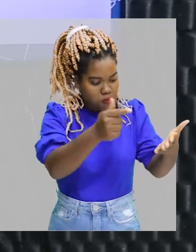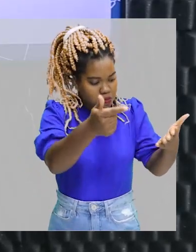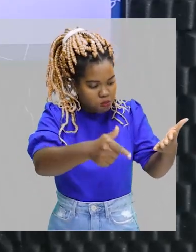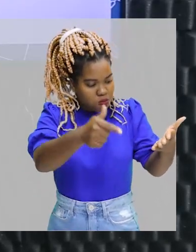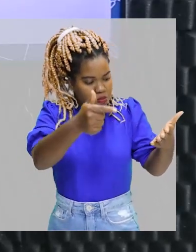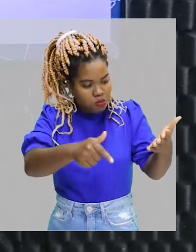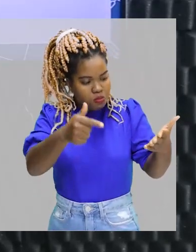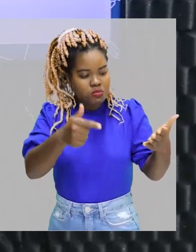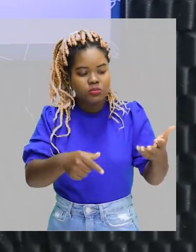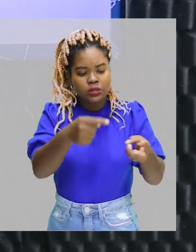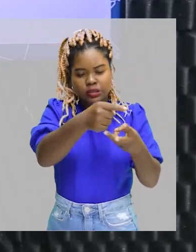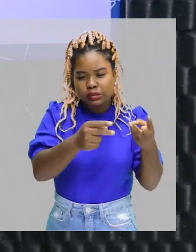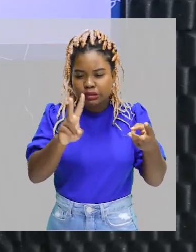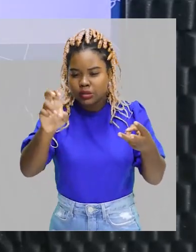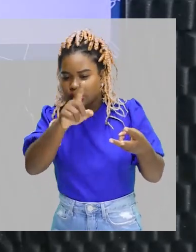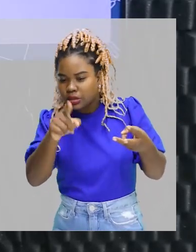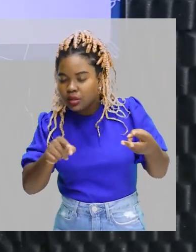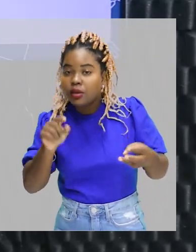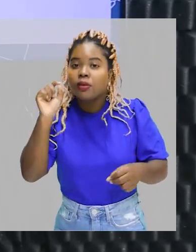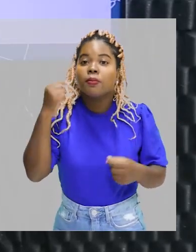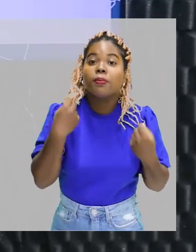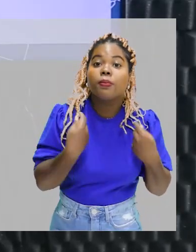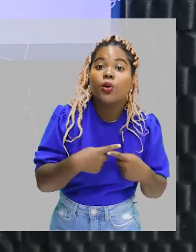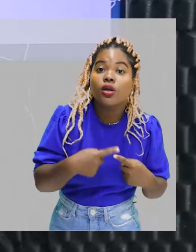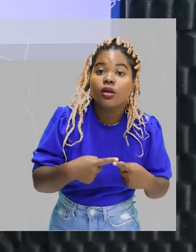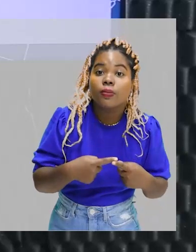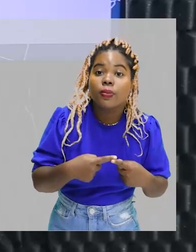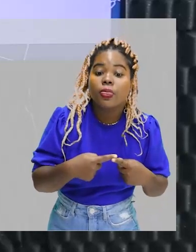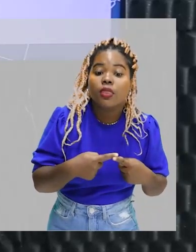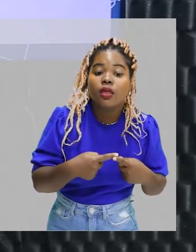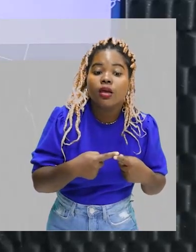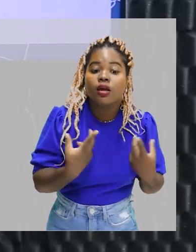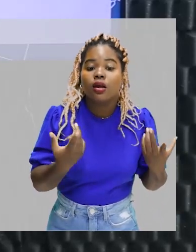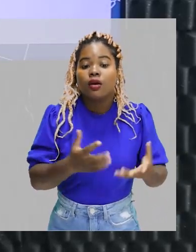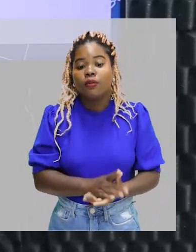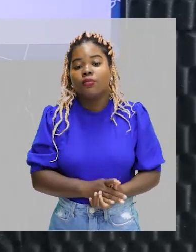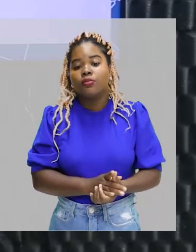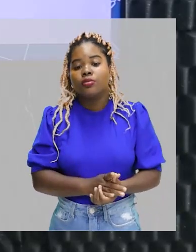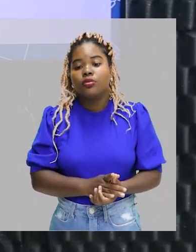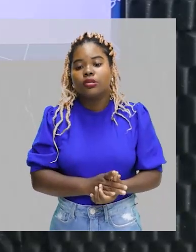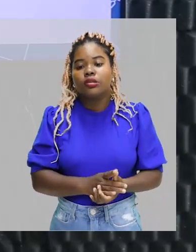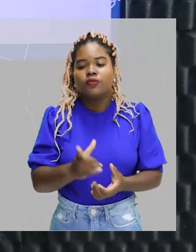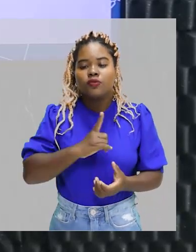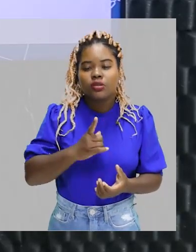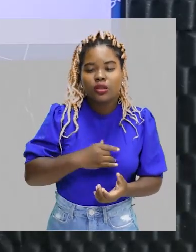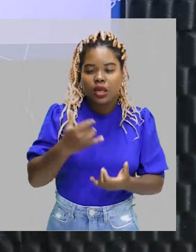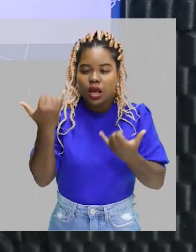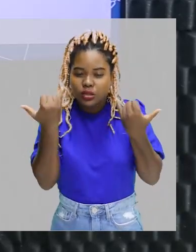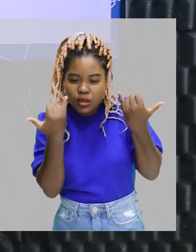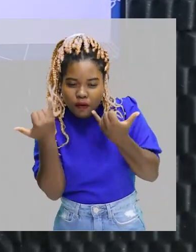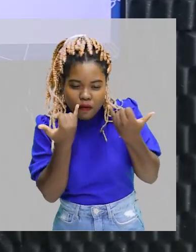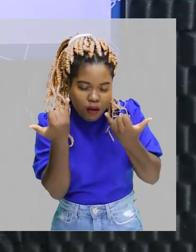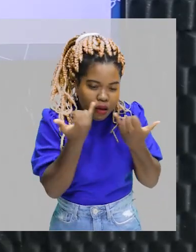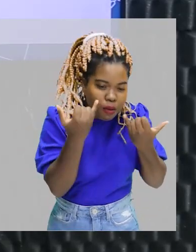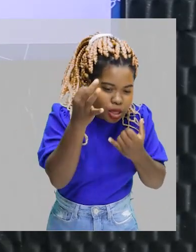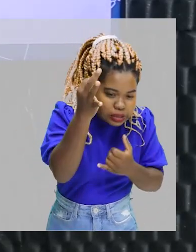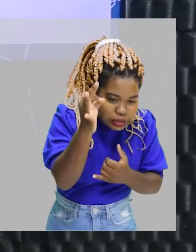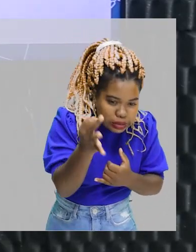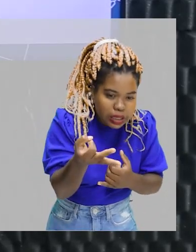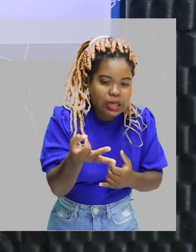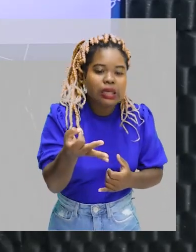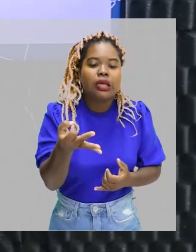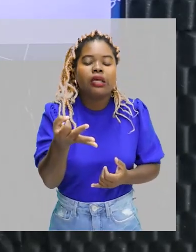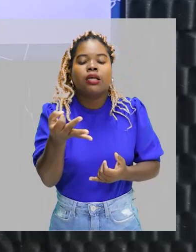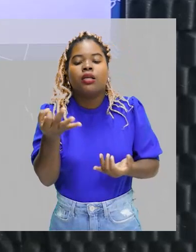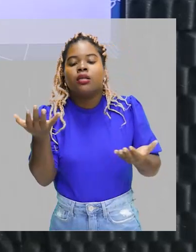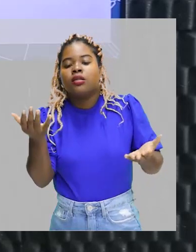uma terceira vez. Para quê? Para que a gente possa retirar as informações, certo?